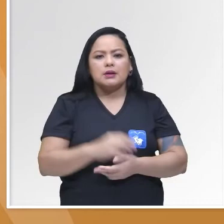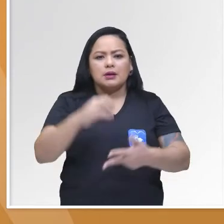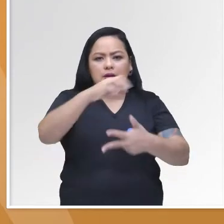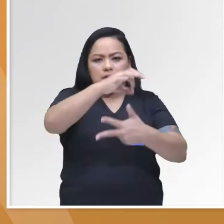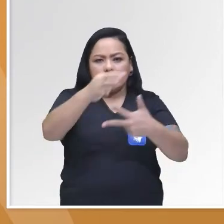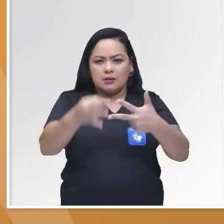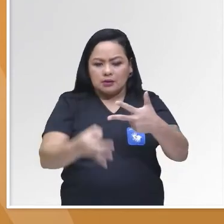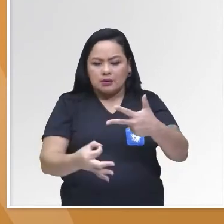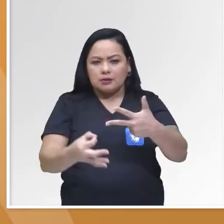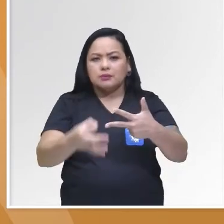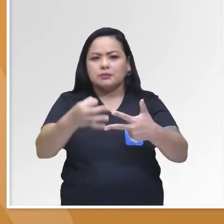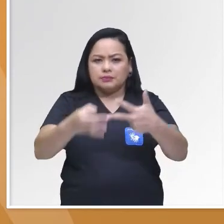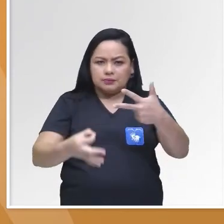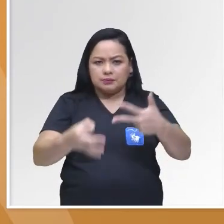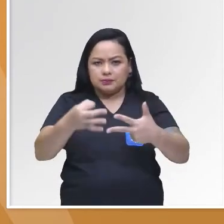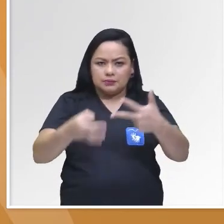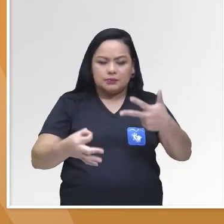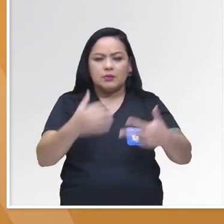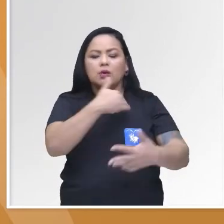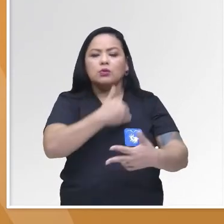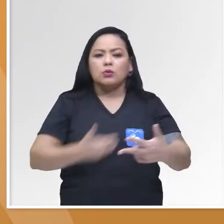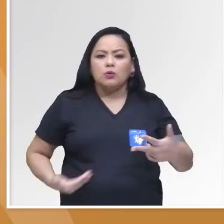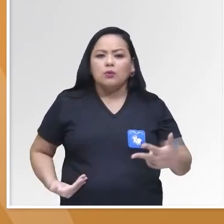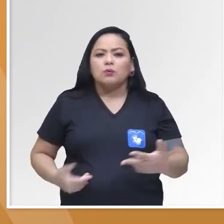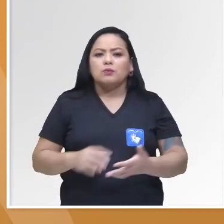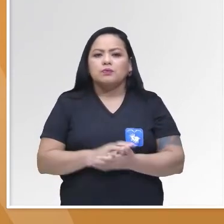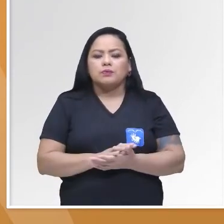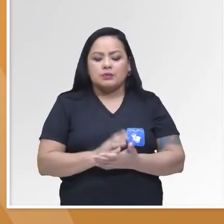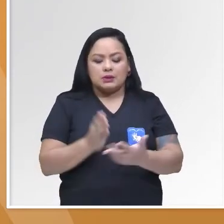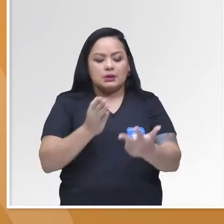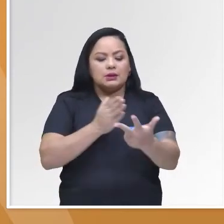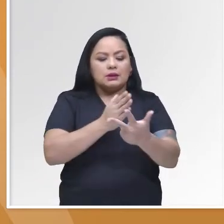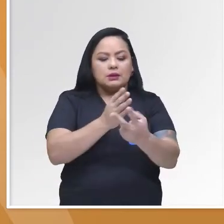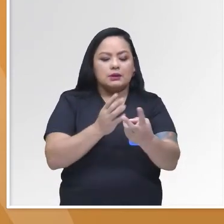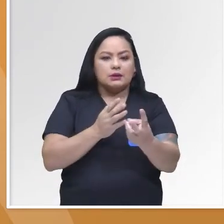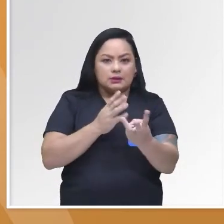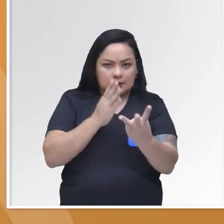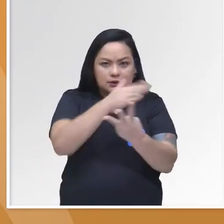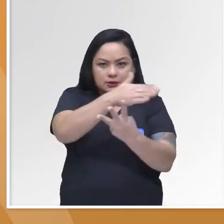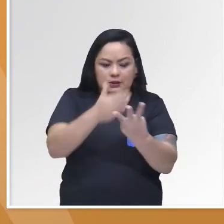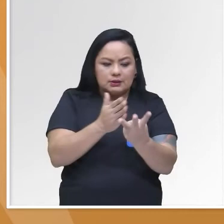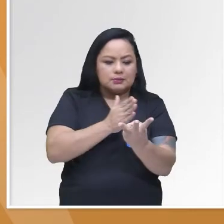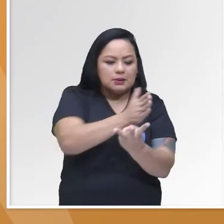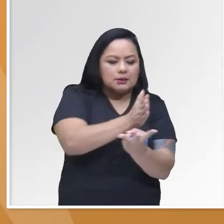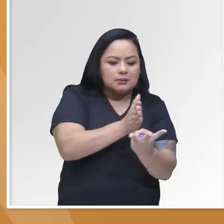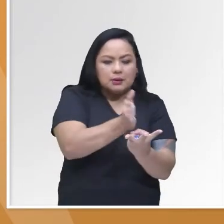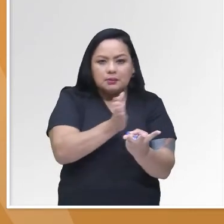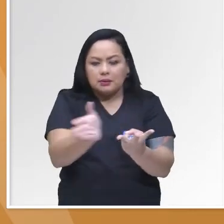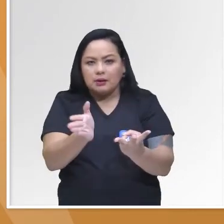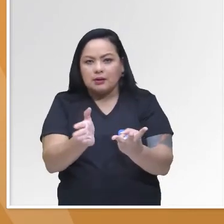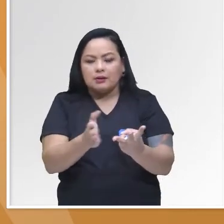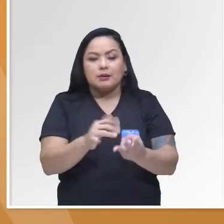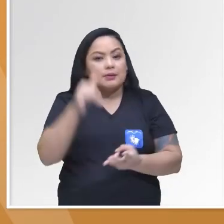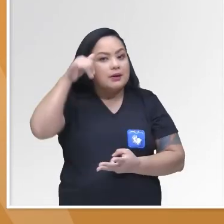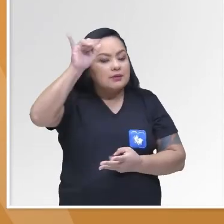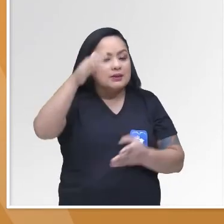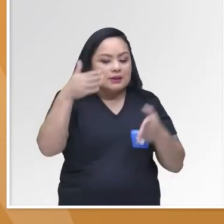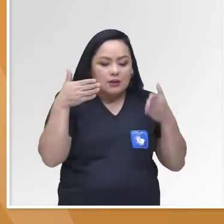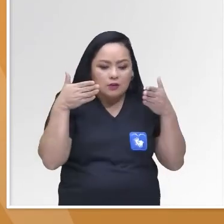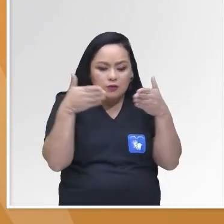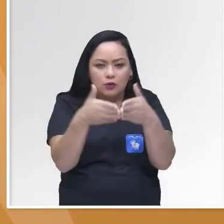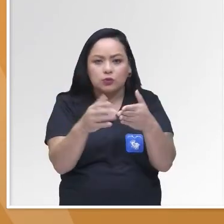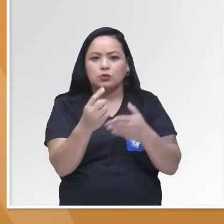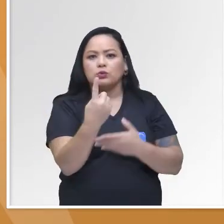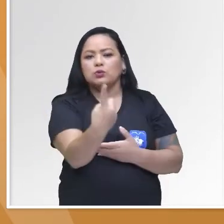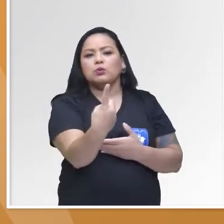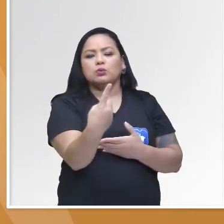e judiciais do governo estão separadas. É justamente para não concentrar somente num